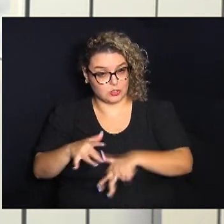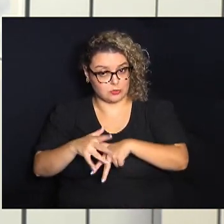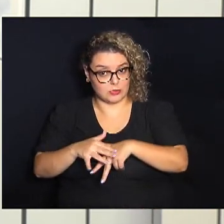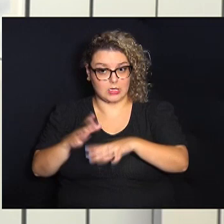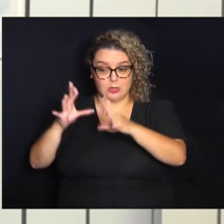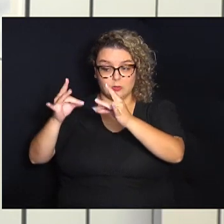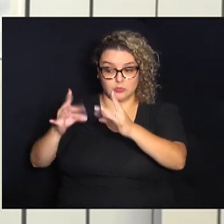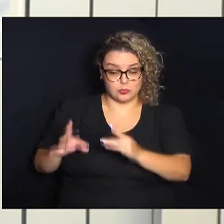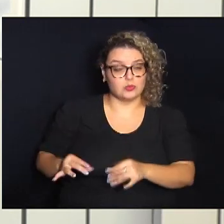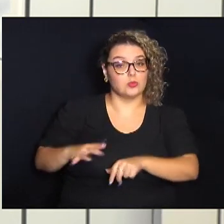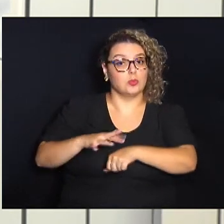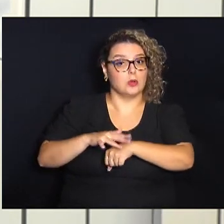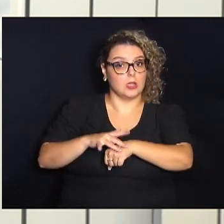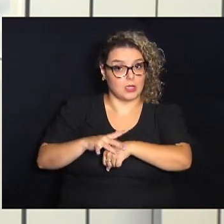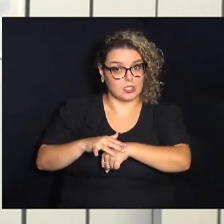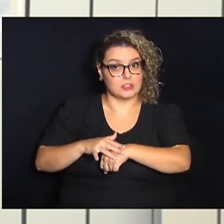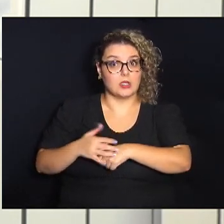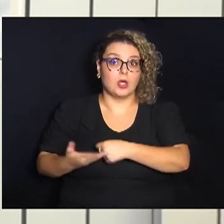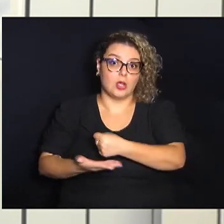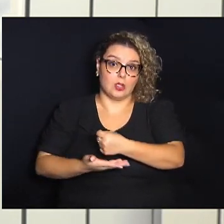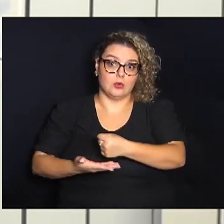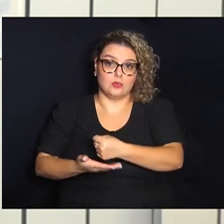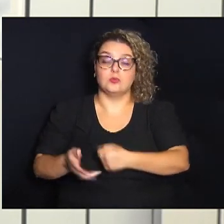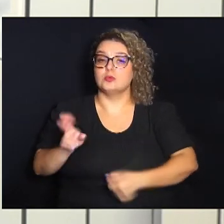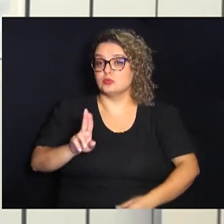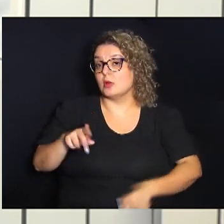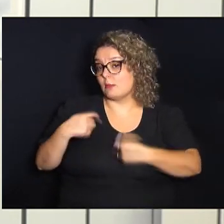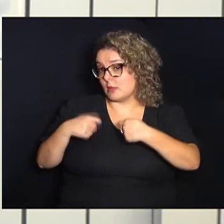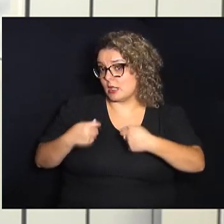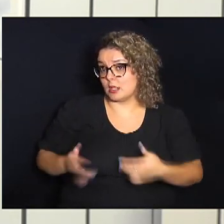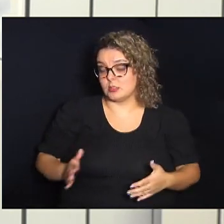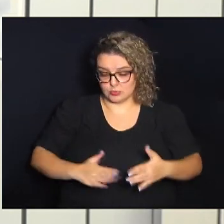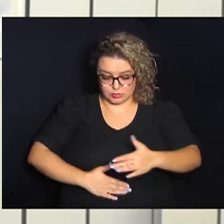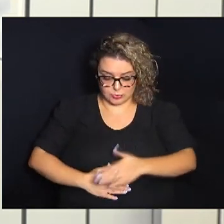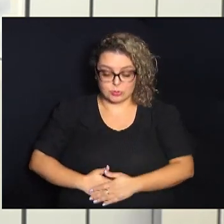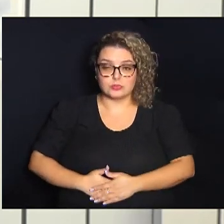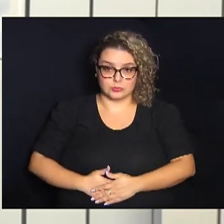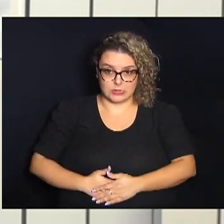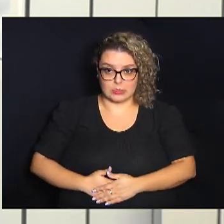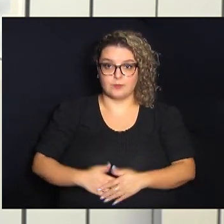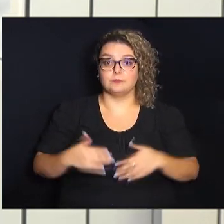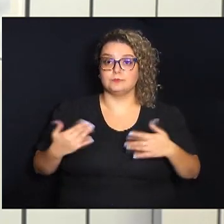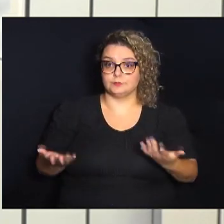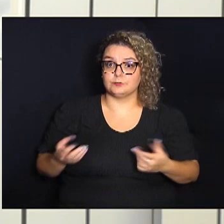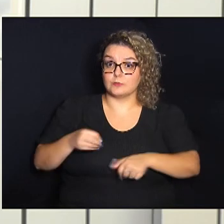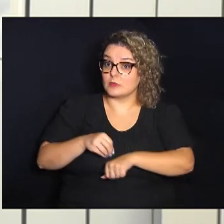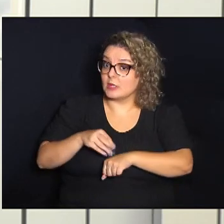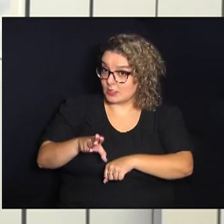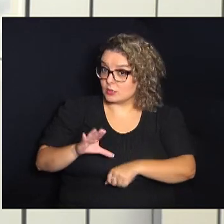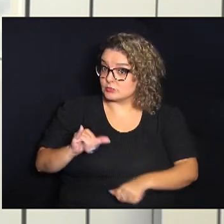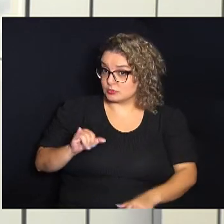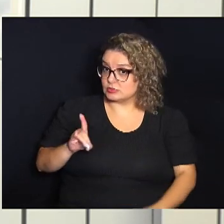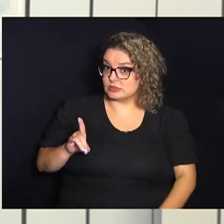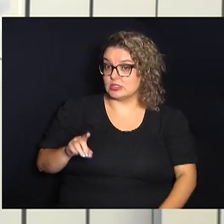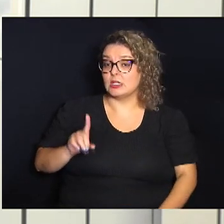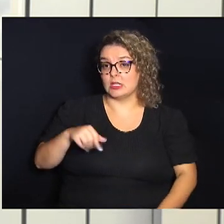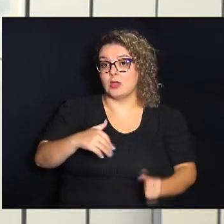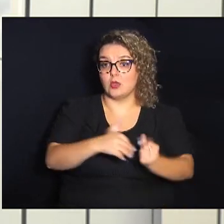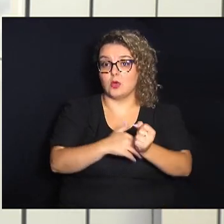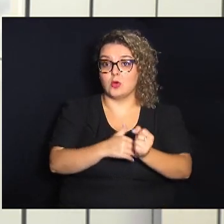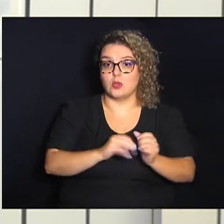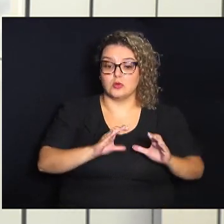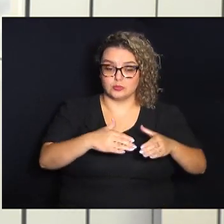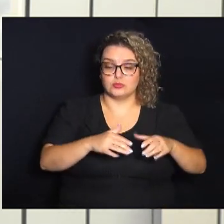da patologia que fundamente a necessidade do uso de fraldas. Indicação do CID, que é o Código de